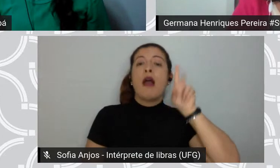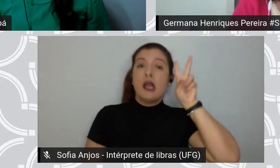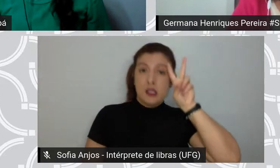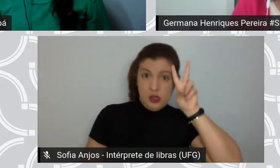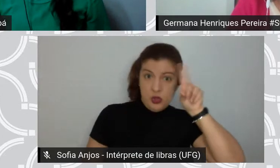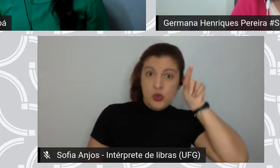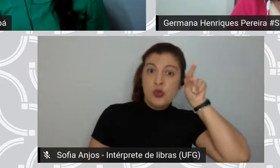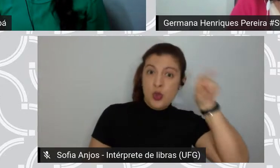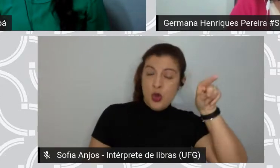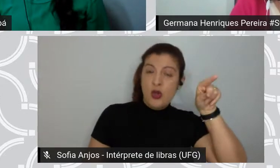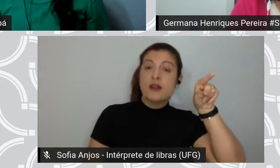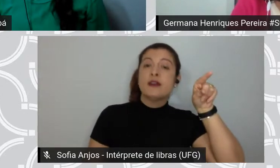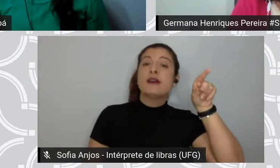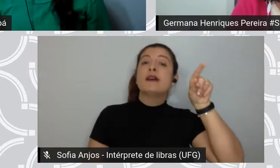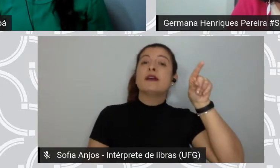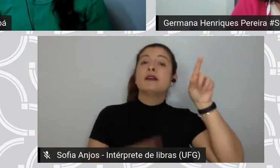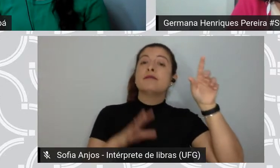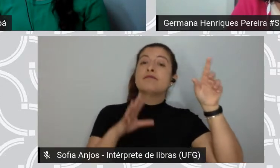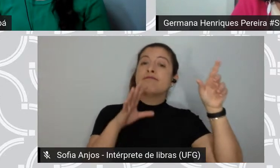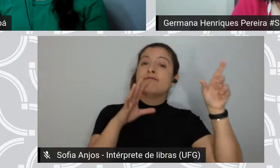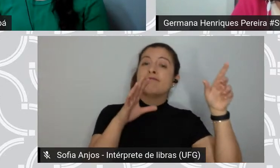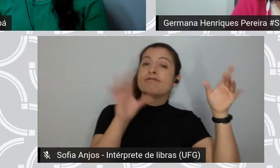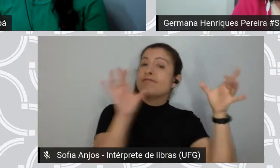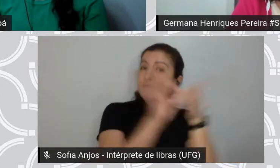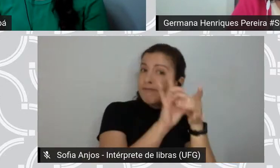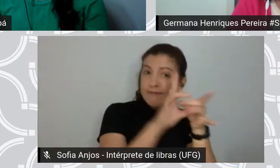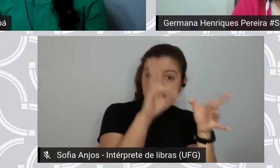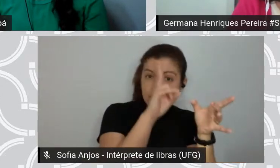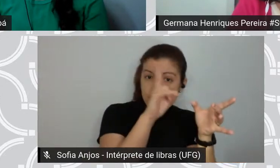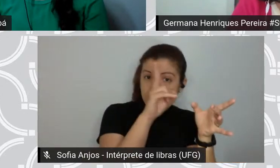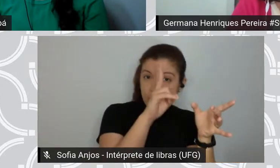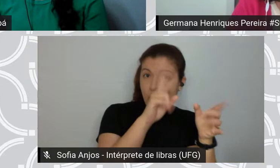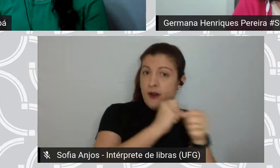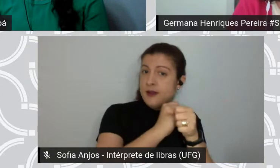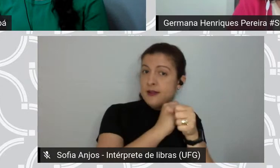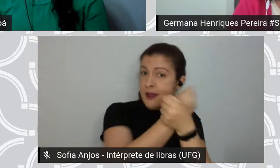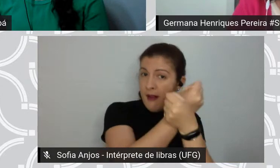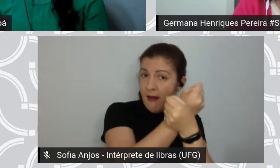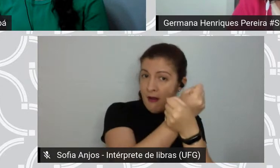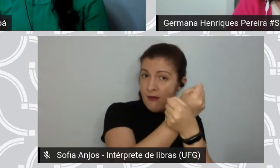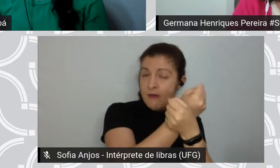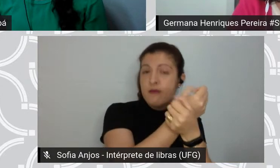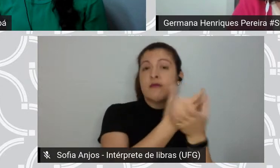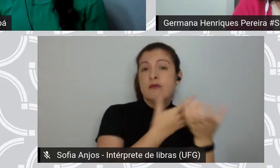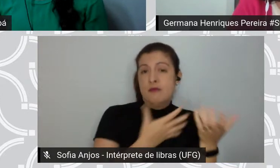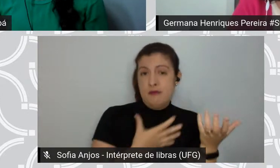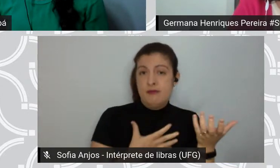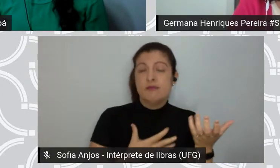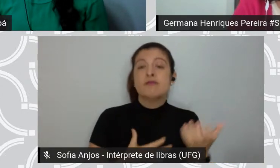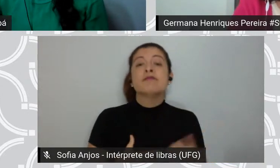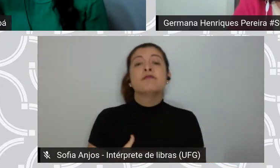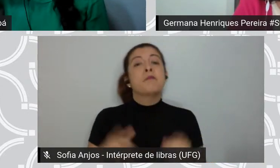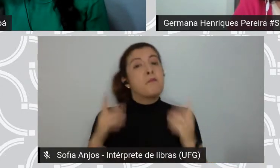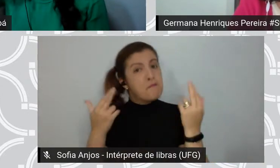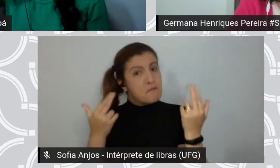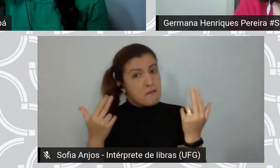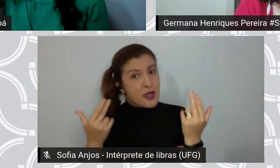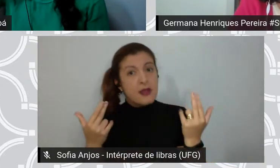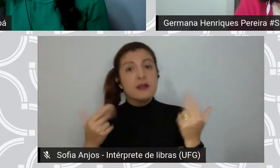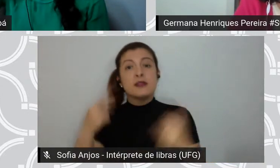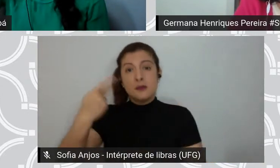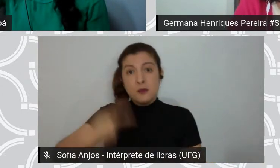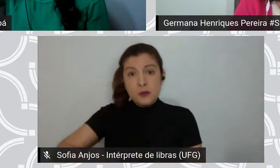no Brasil. Então, a Carolina de Jesus, como uma neta de escravos, né, o avô nasceu da lei do